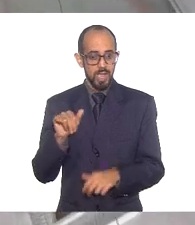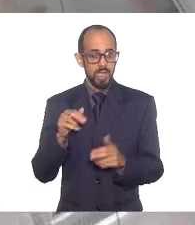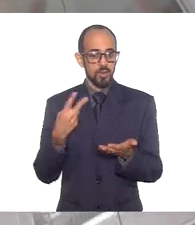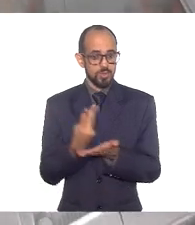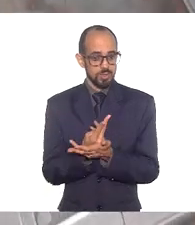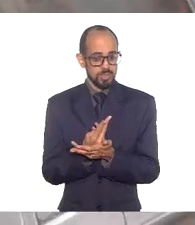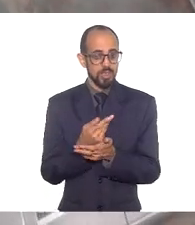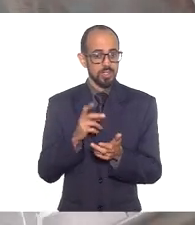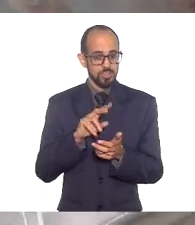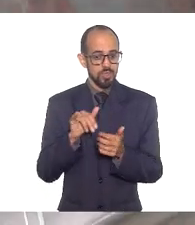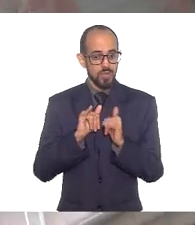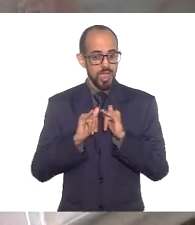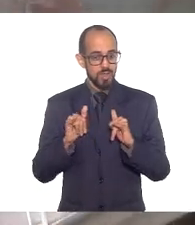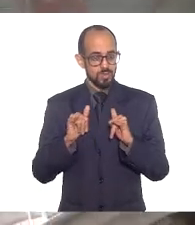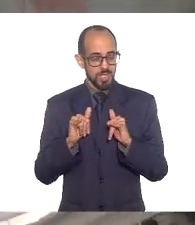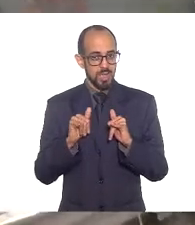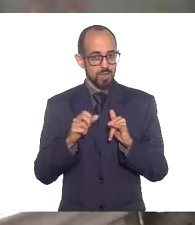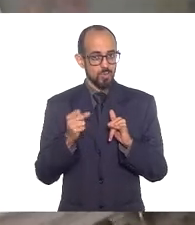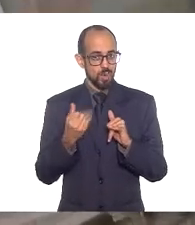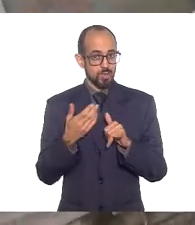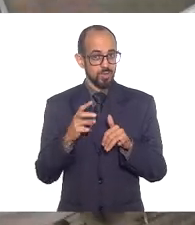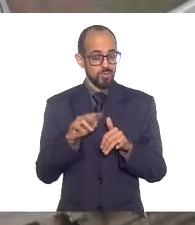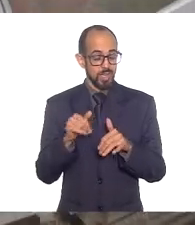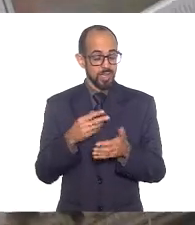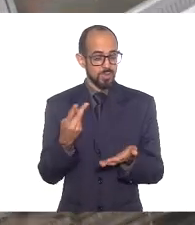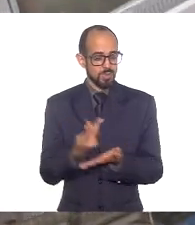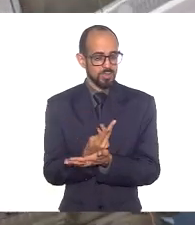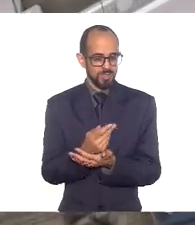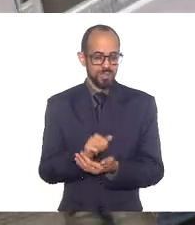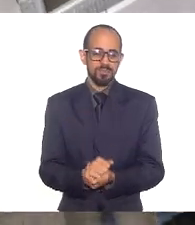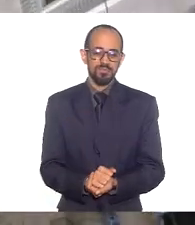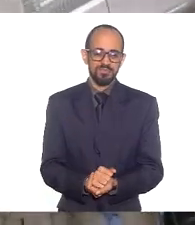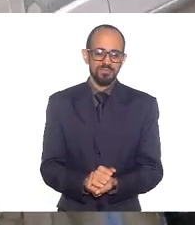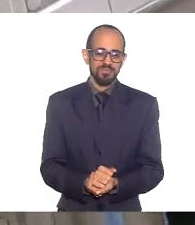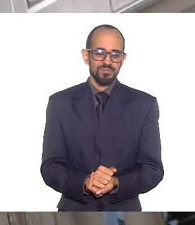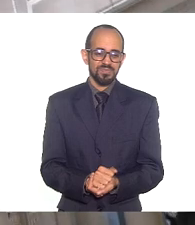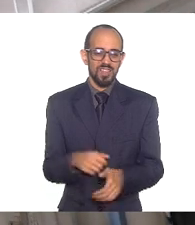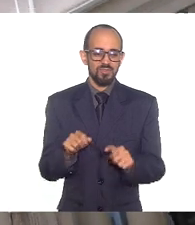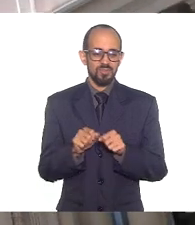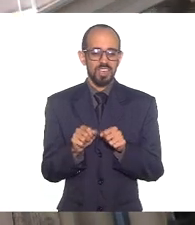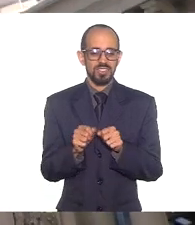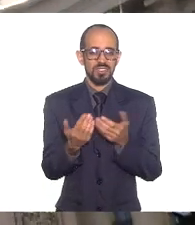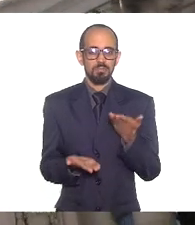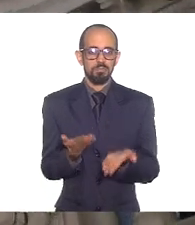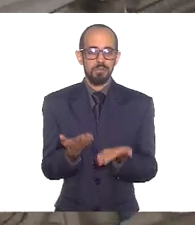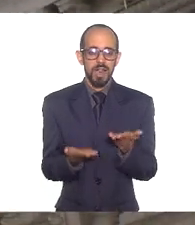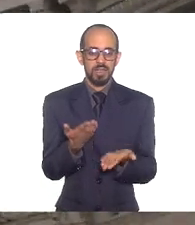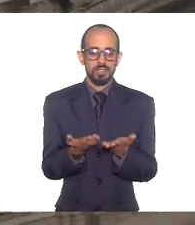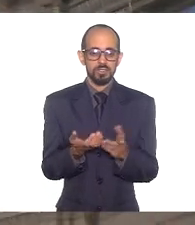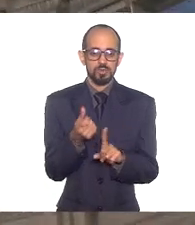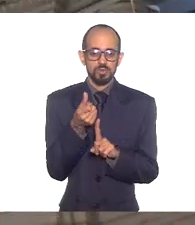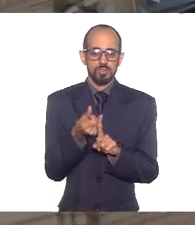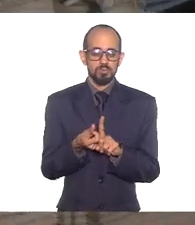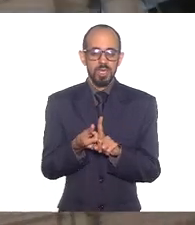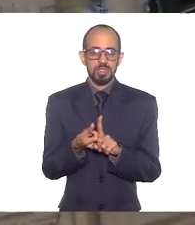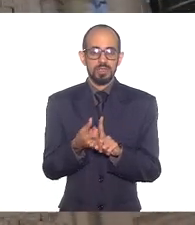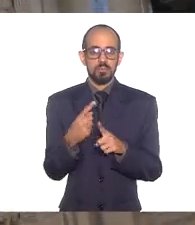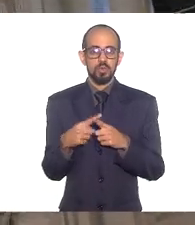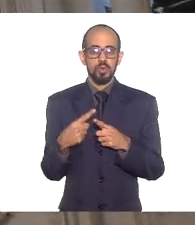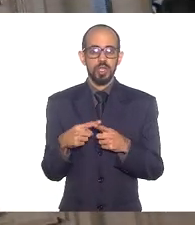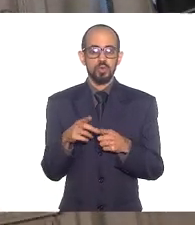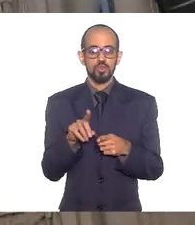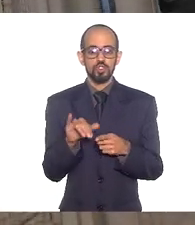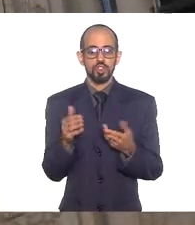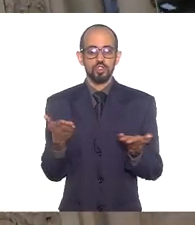formar quanto quando da implantação e faça esse balanço do semestre com emoção Extra porque o dia de hoje